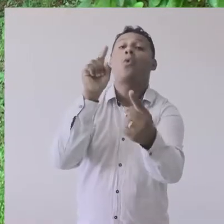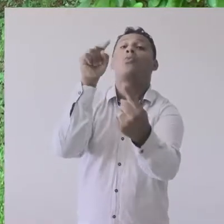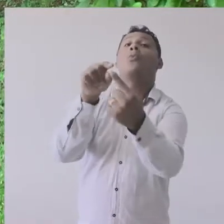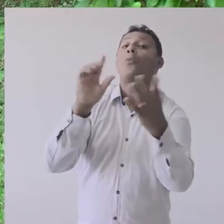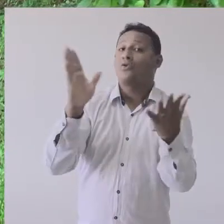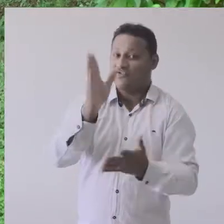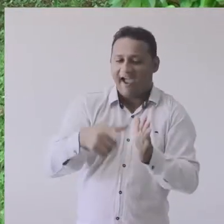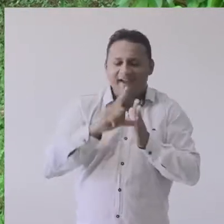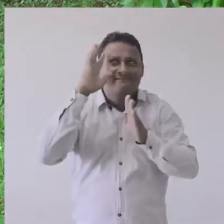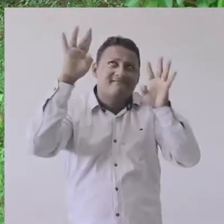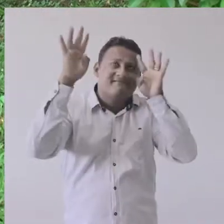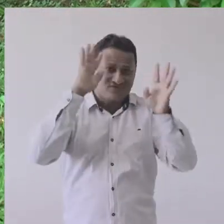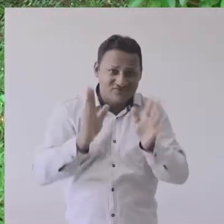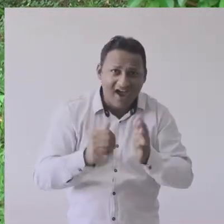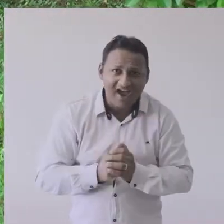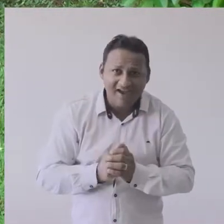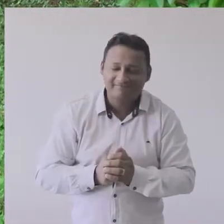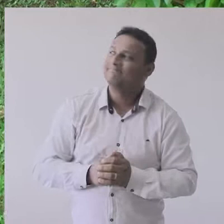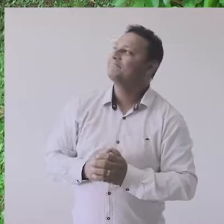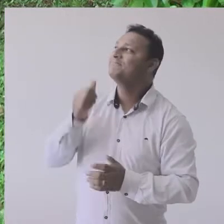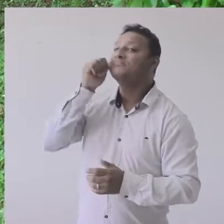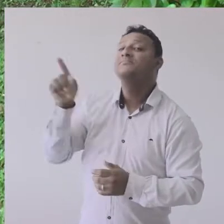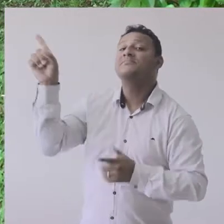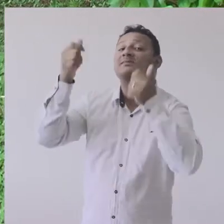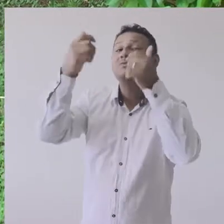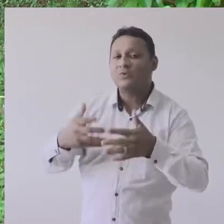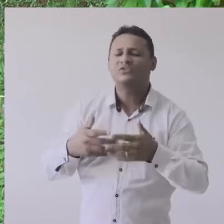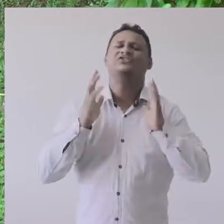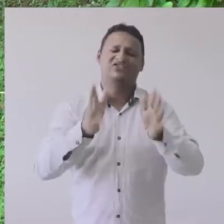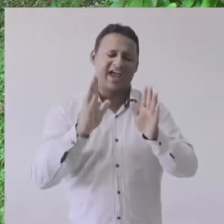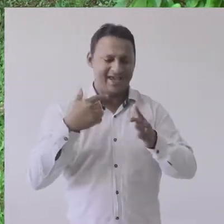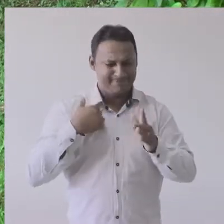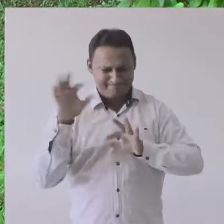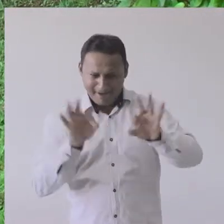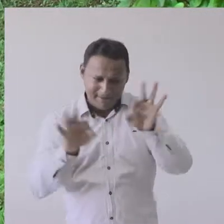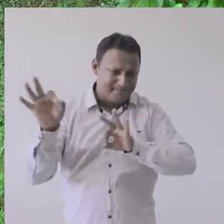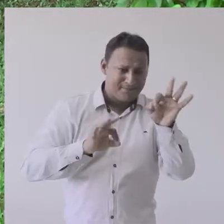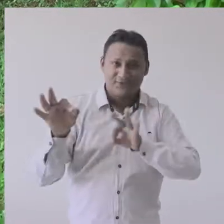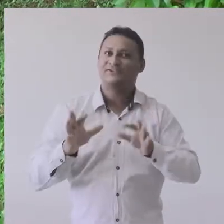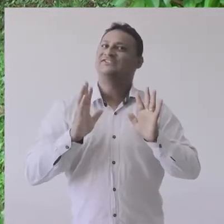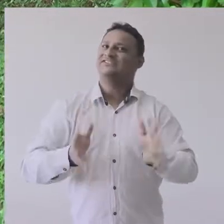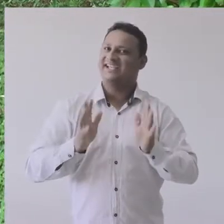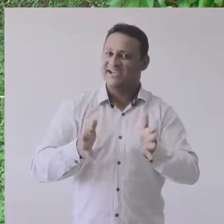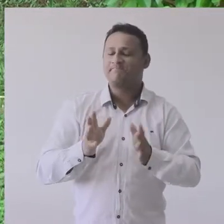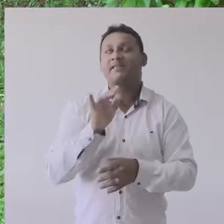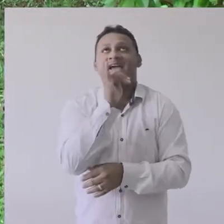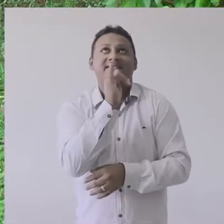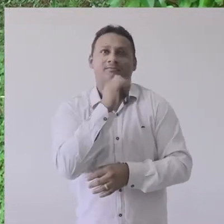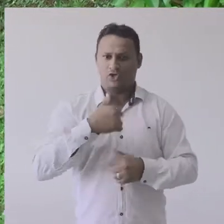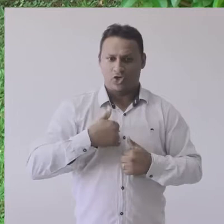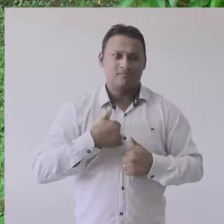com certeza. Final de semestre já surge várias promessas. Como, por exemplo, me dedicar